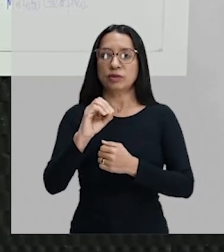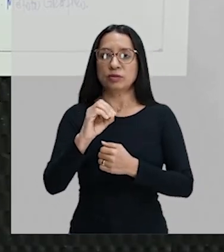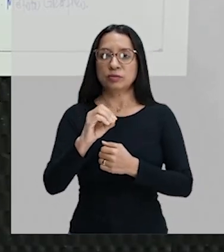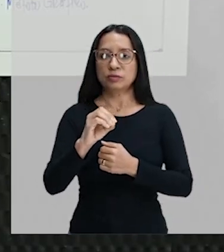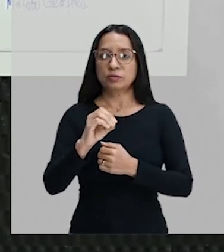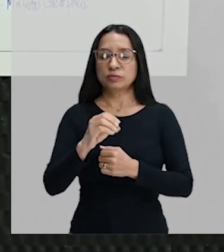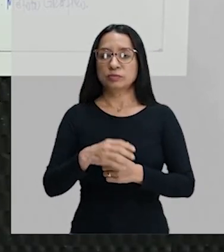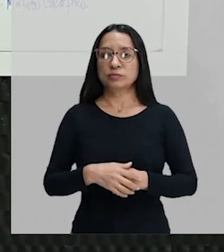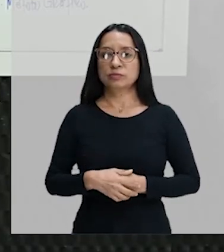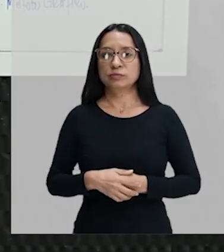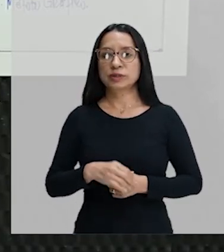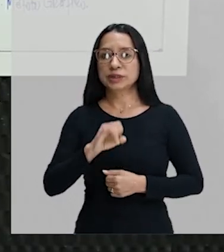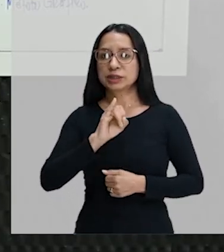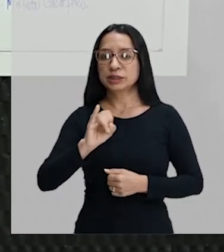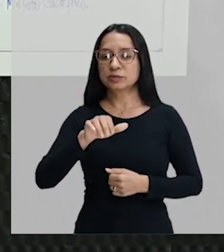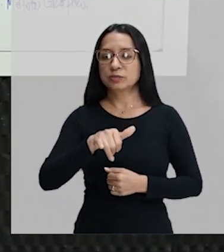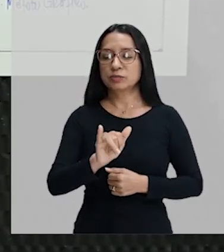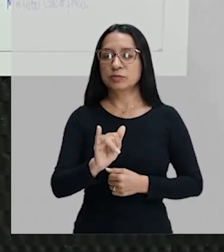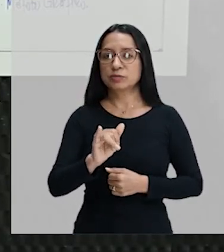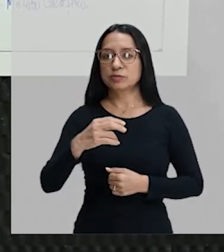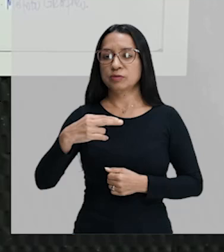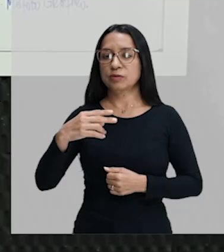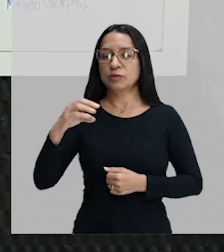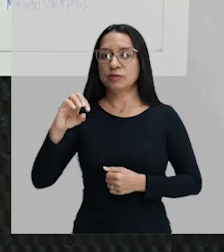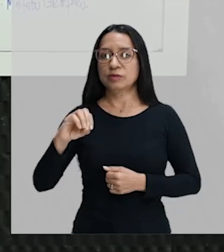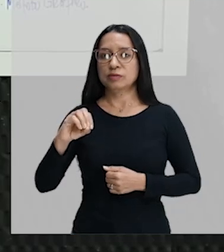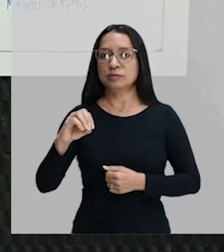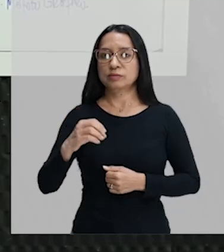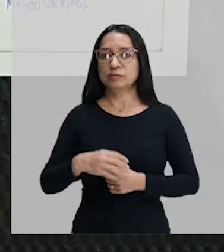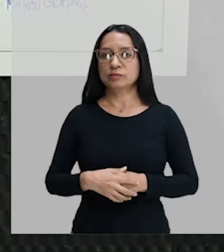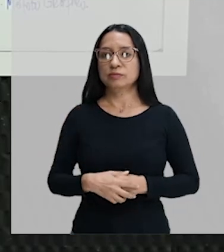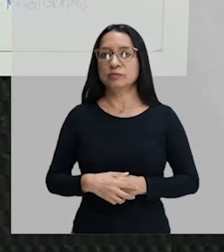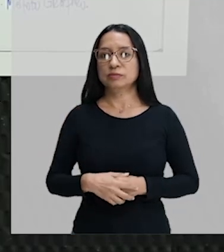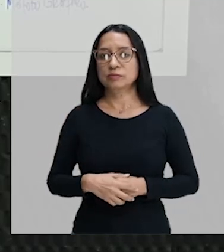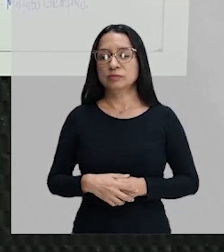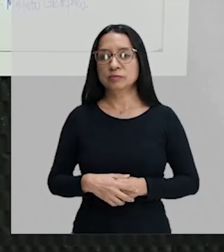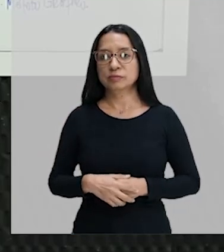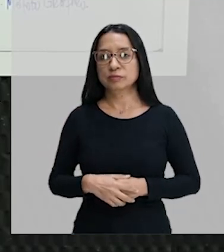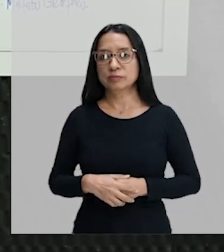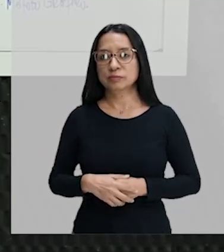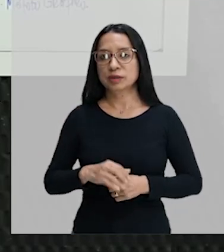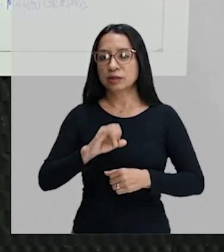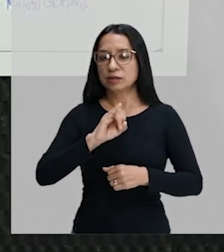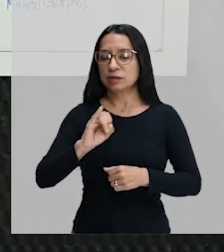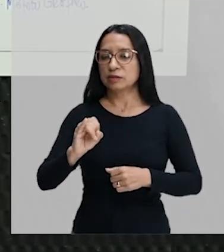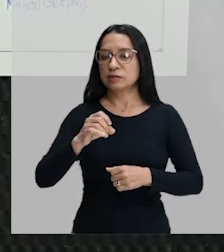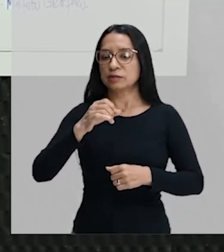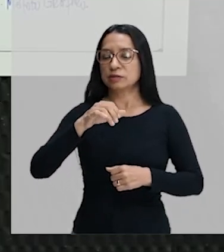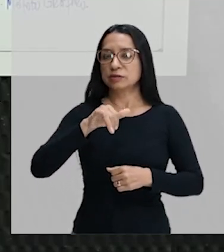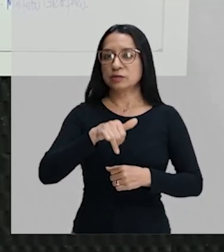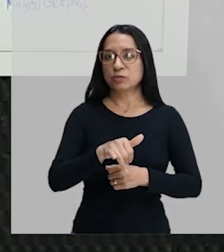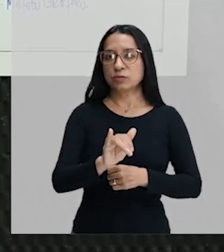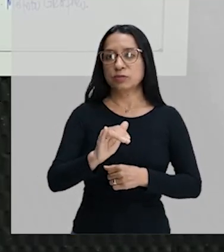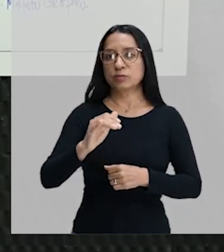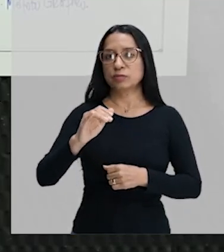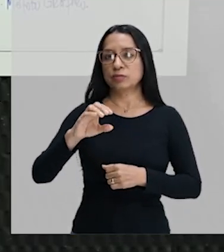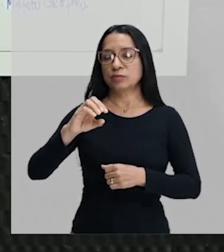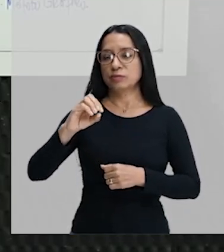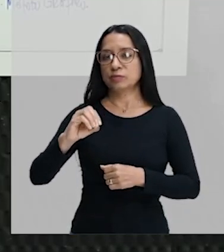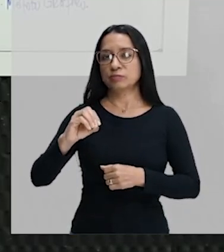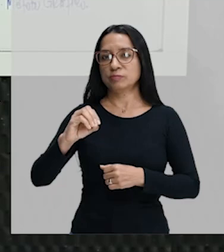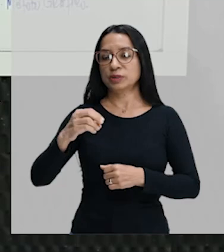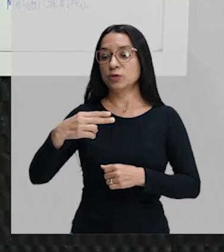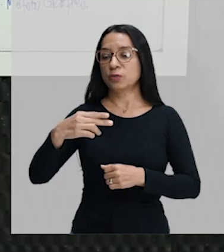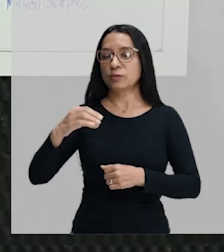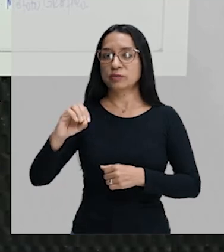vou pegar, assim, se o y for 0, y igual a 0. Se o y for 0, se você substituir